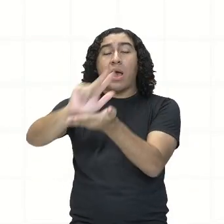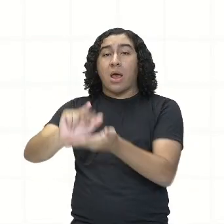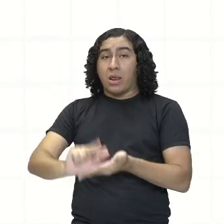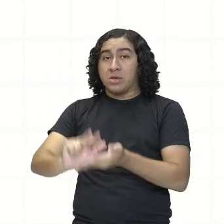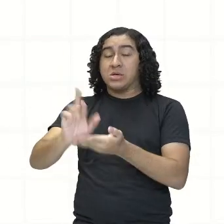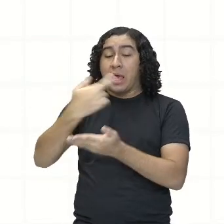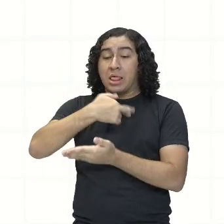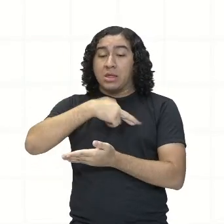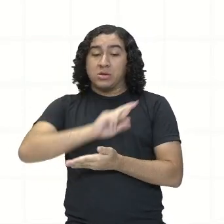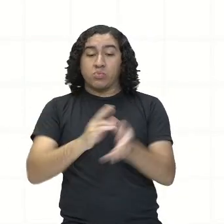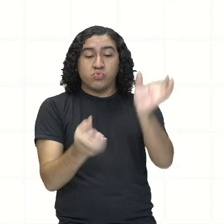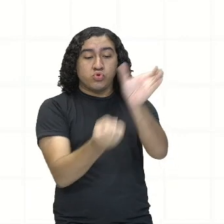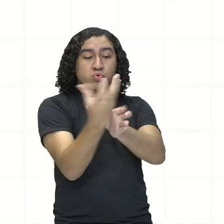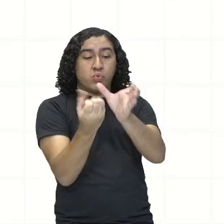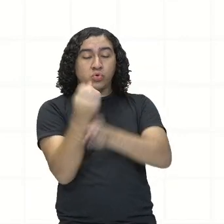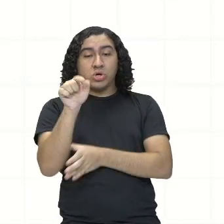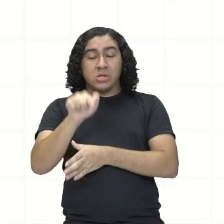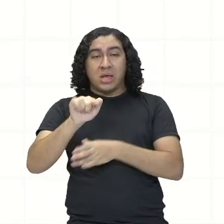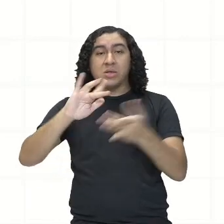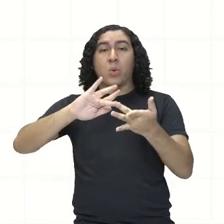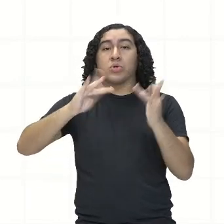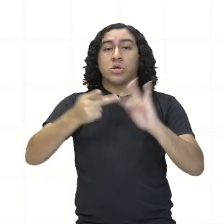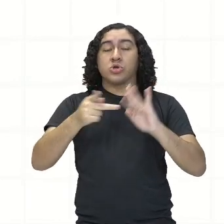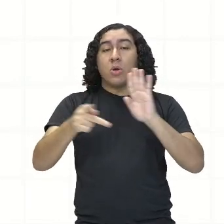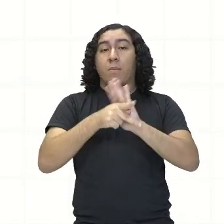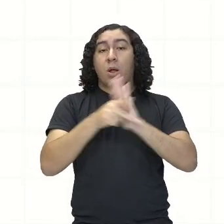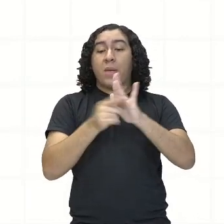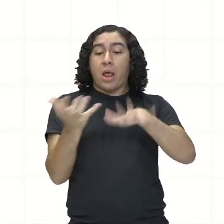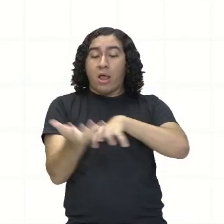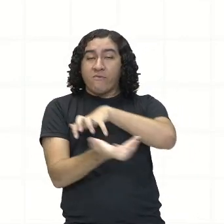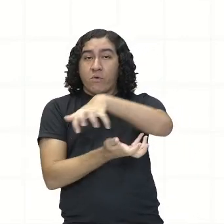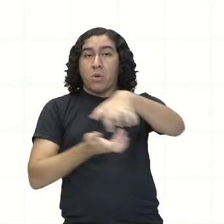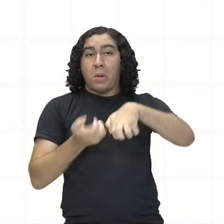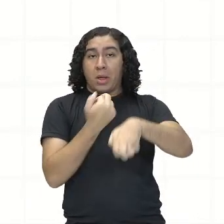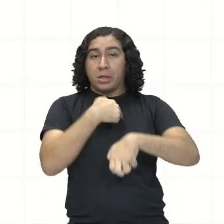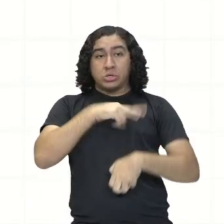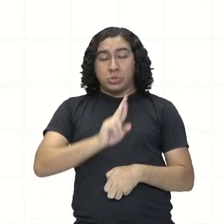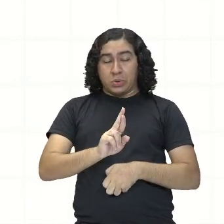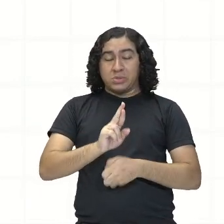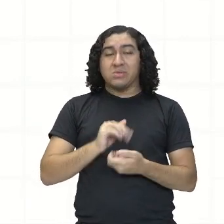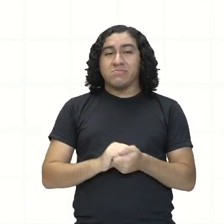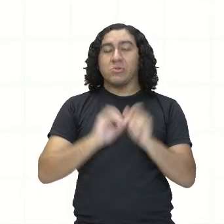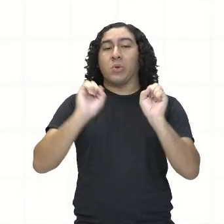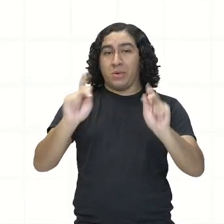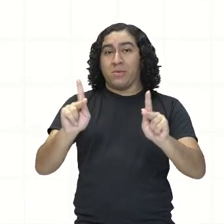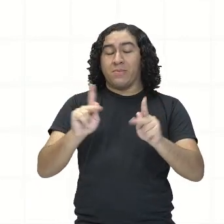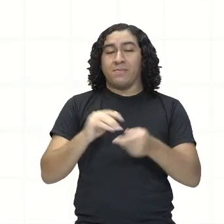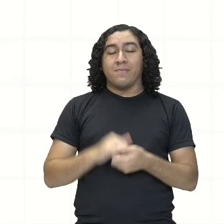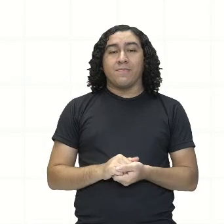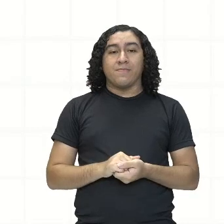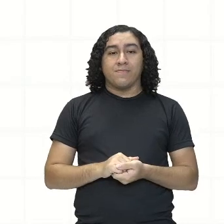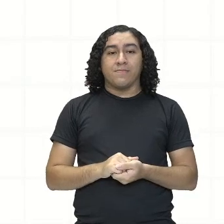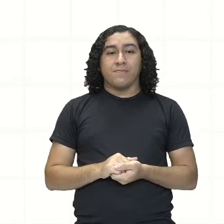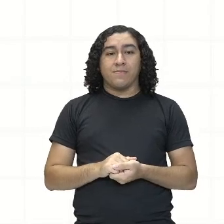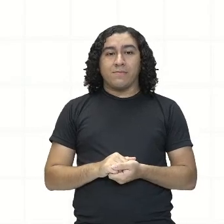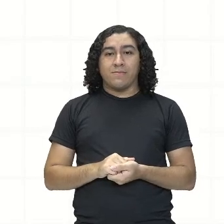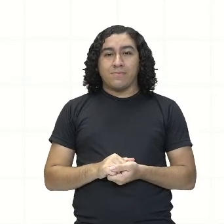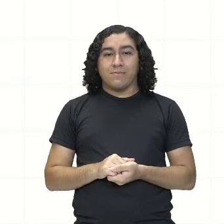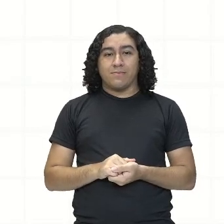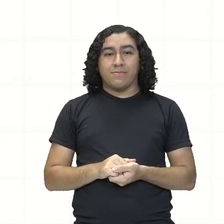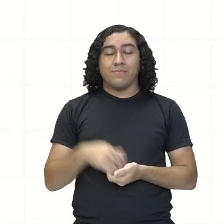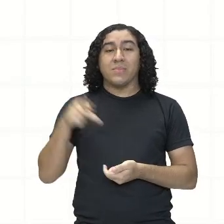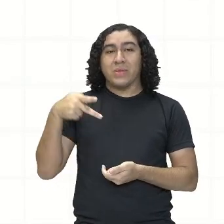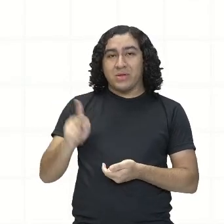que vão surgir aí nesse contexto da reforma religiosa, certo? Então, continuando, vamos verificar aí